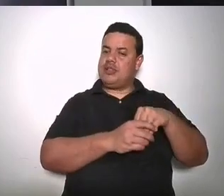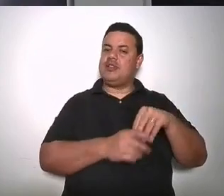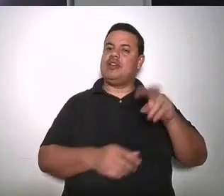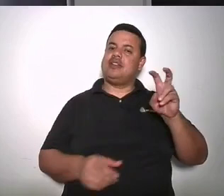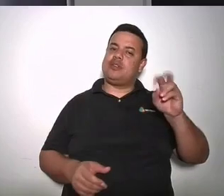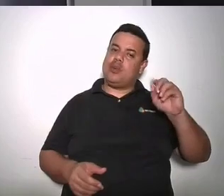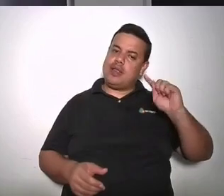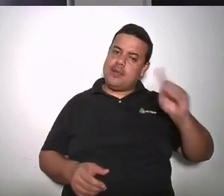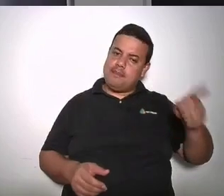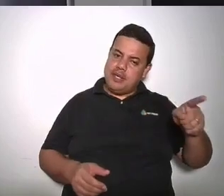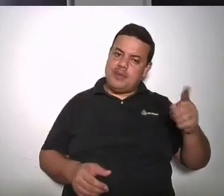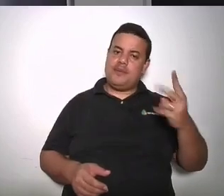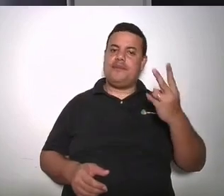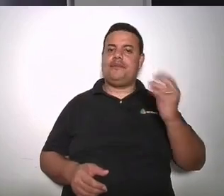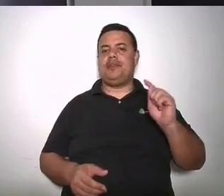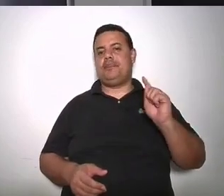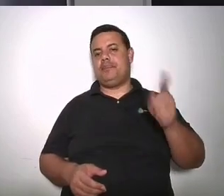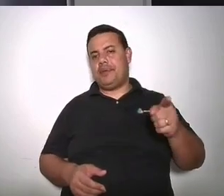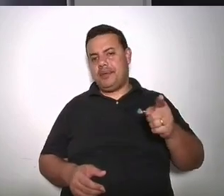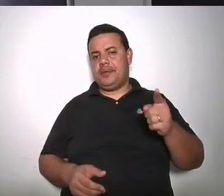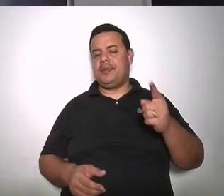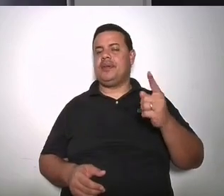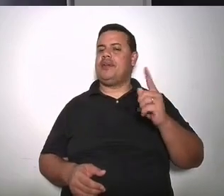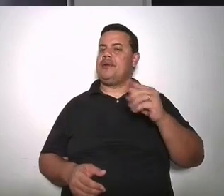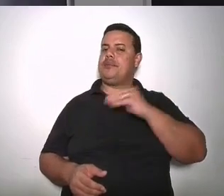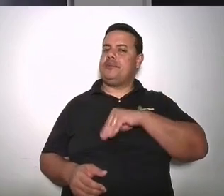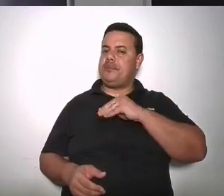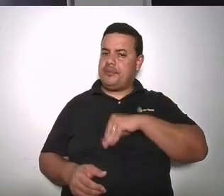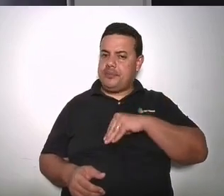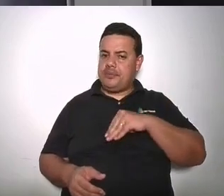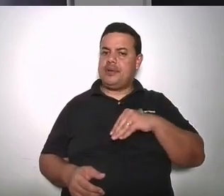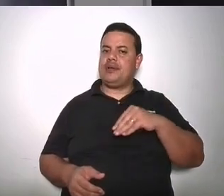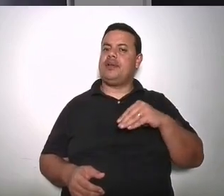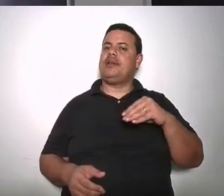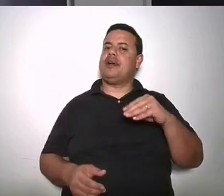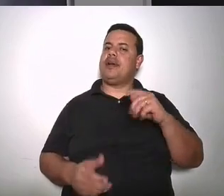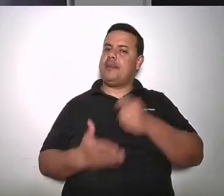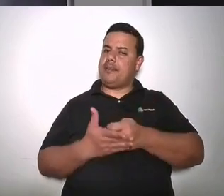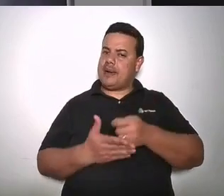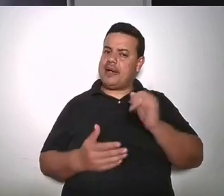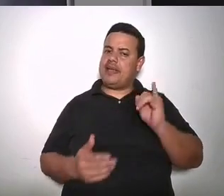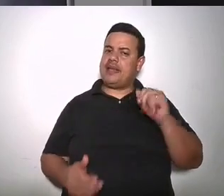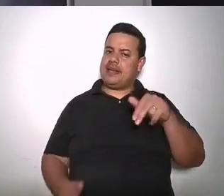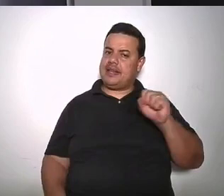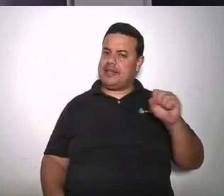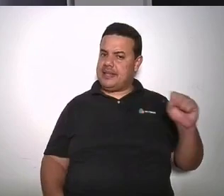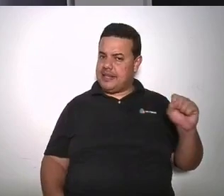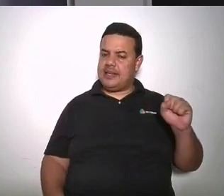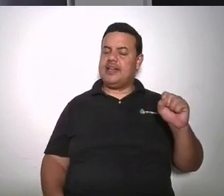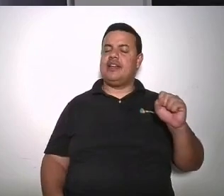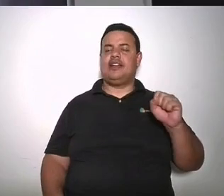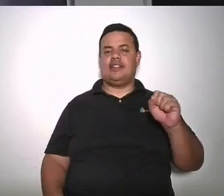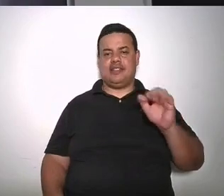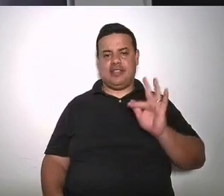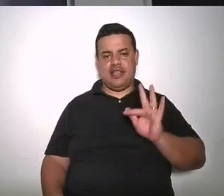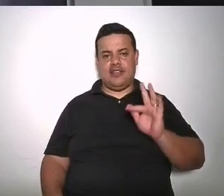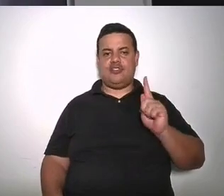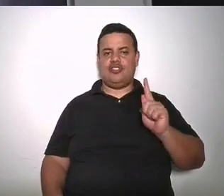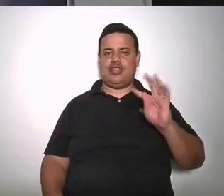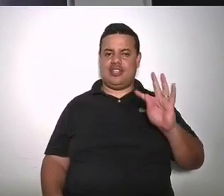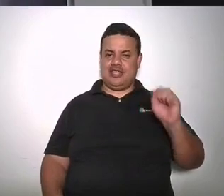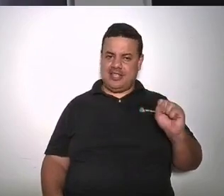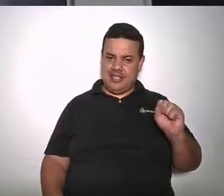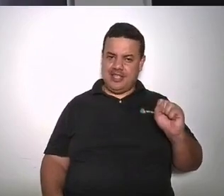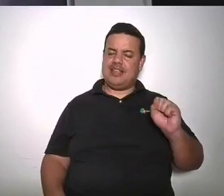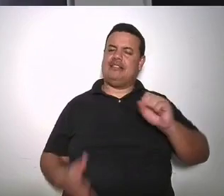isso, 20 para aquilo, tanto para folha de pagamento, tanto para encargos, INSS, fundo de garantia, e assim por diante.